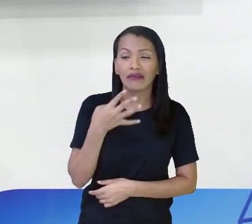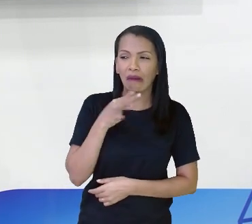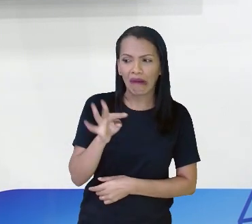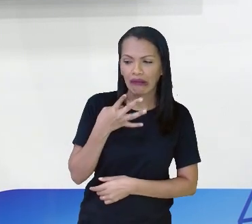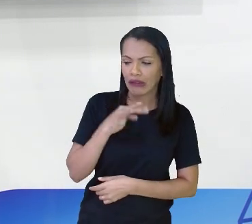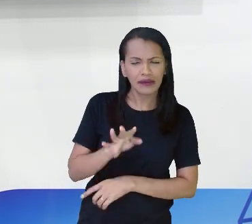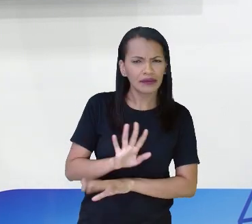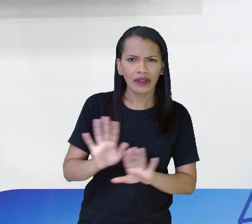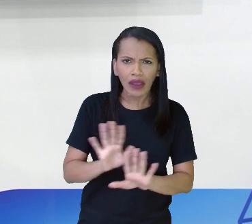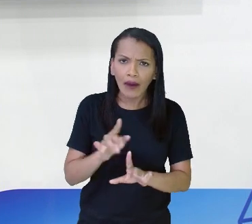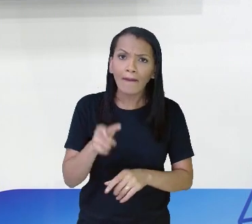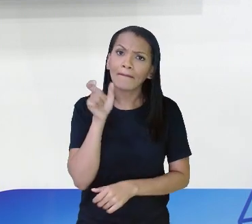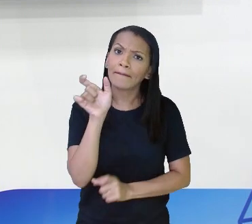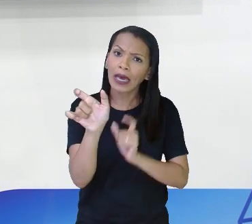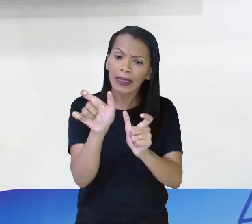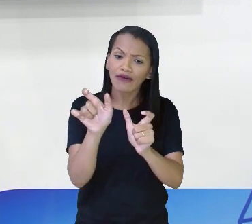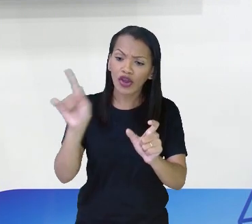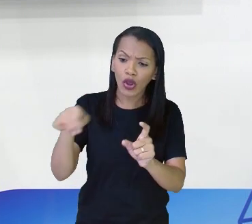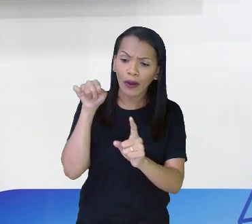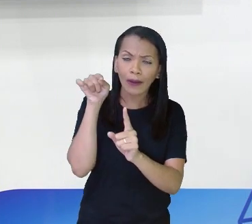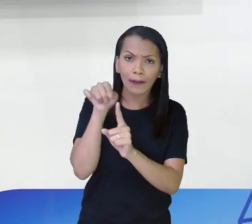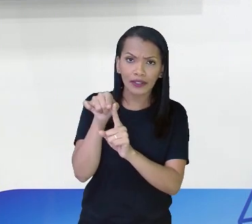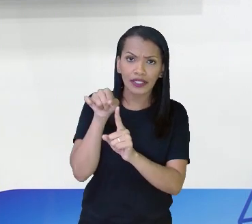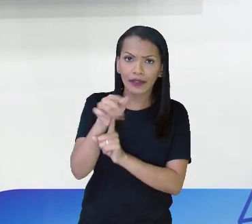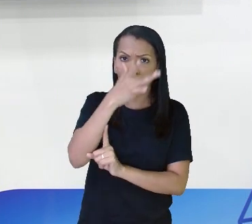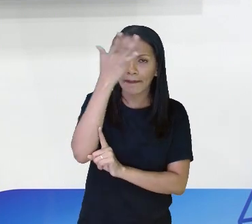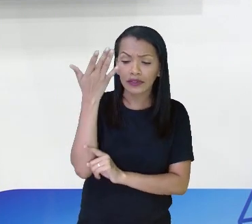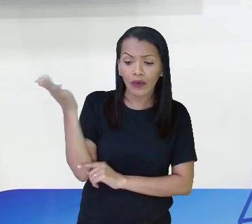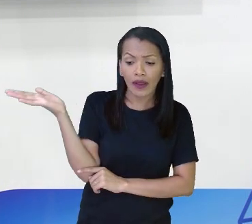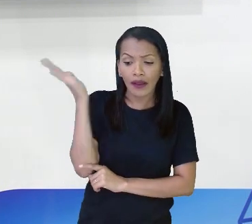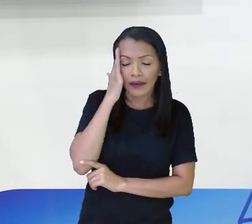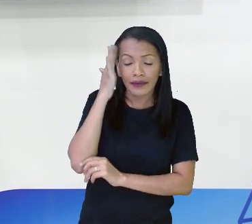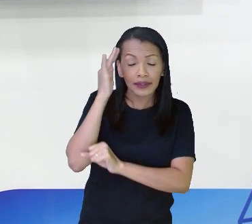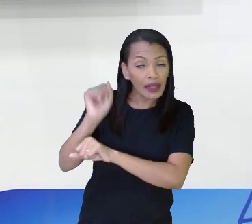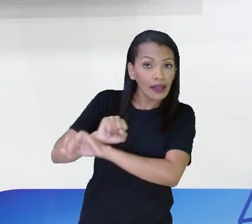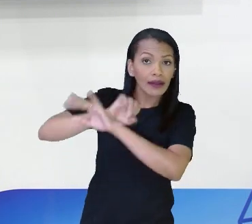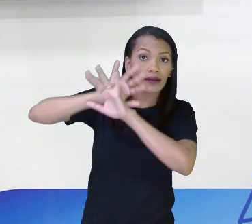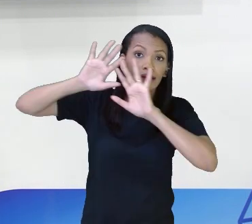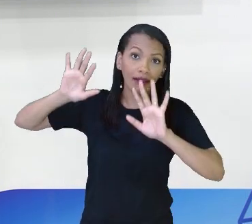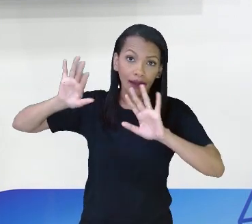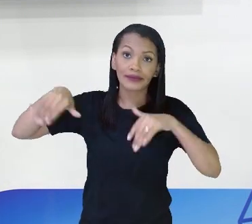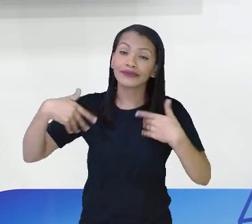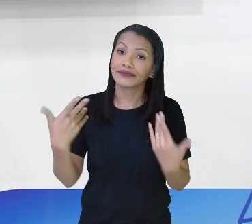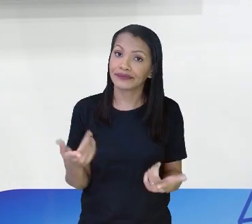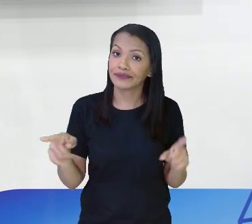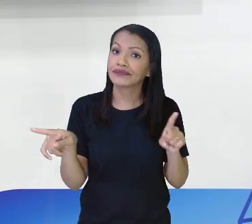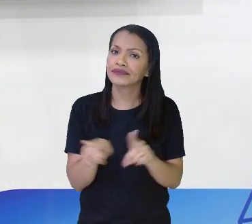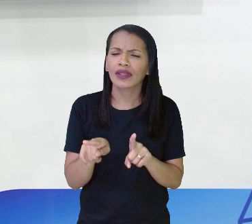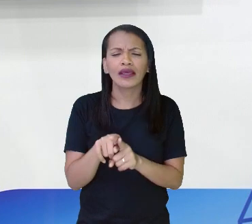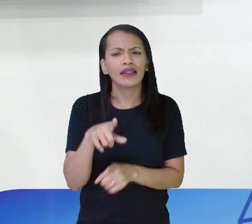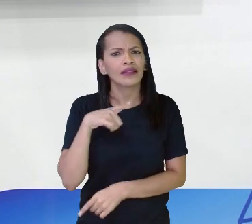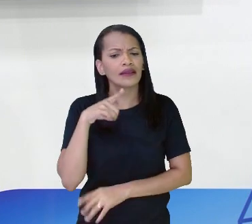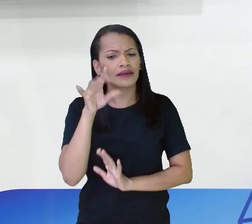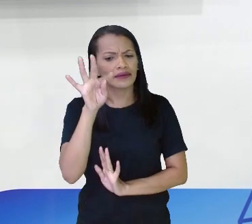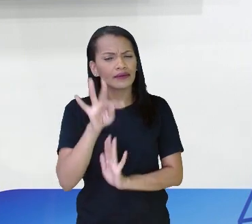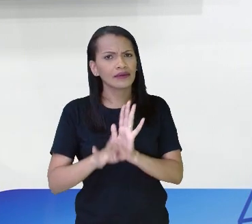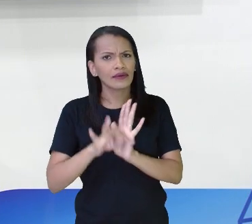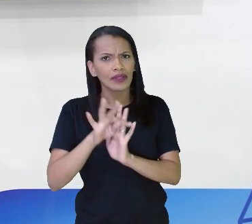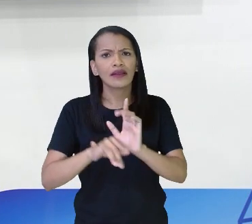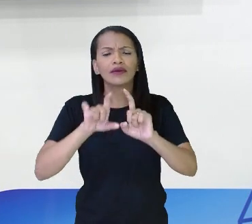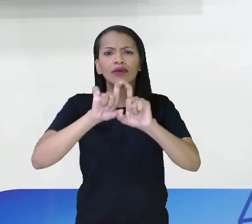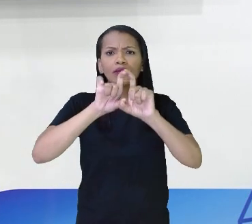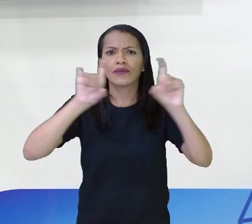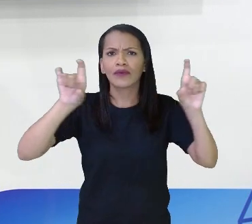objetivas, para que as pessoas possam realmente entender ali a mensagem que o jornalista quis passar. Ele tem texto, o texto tem